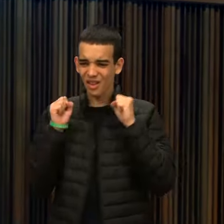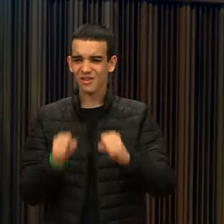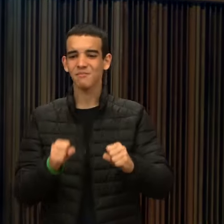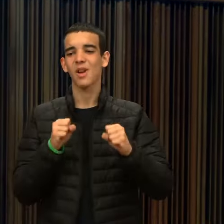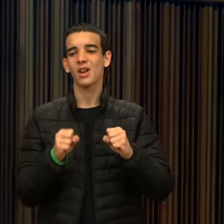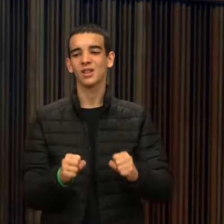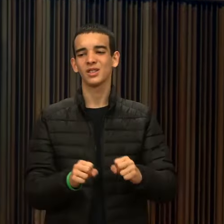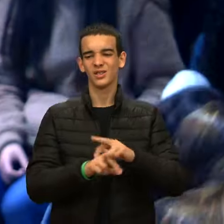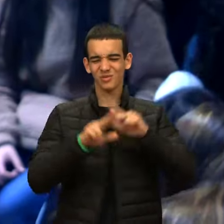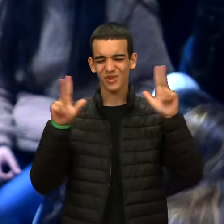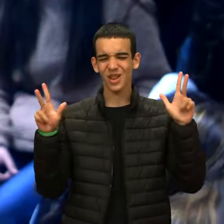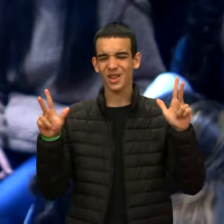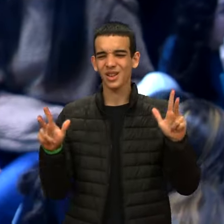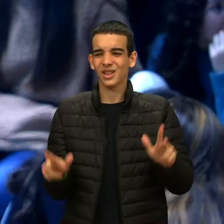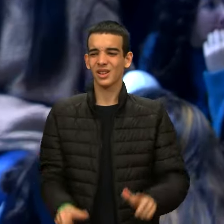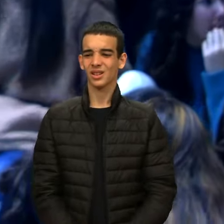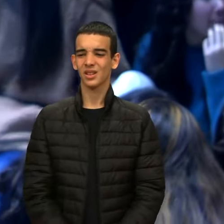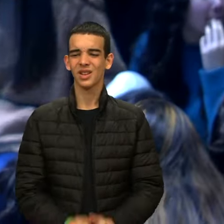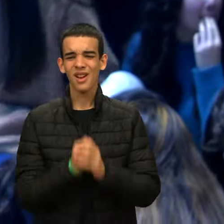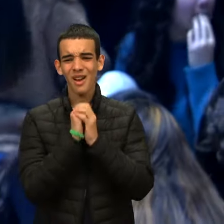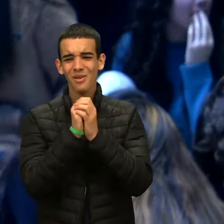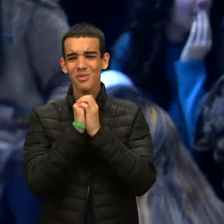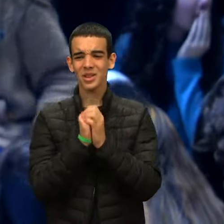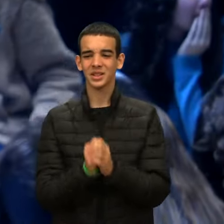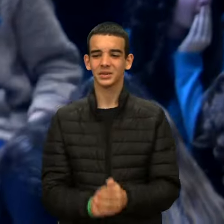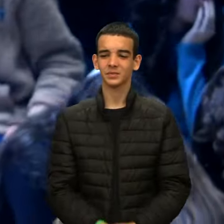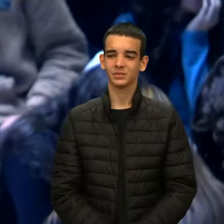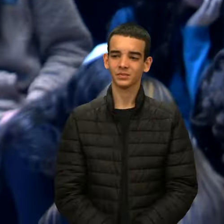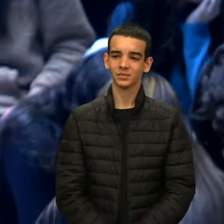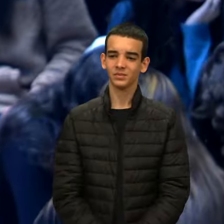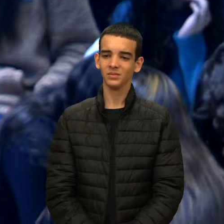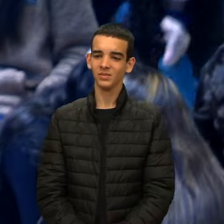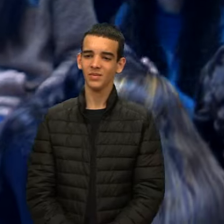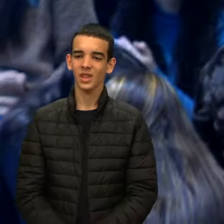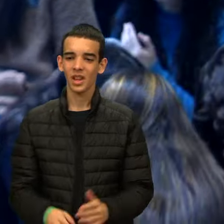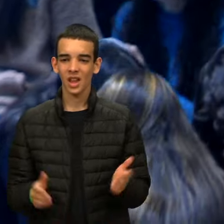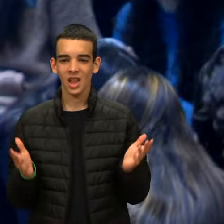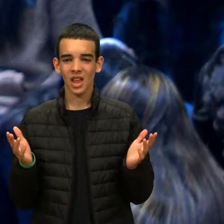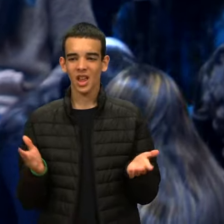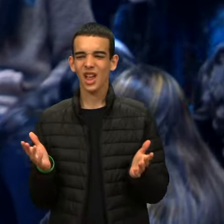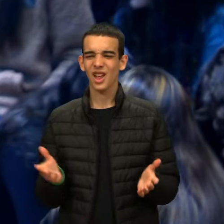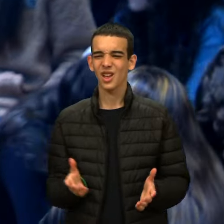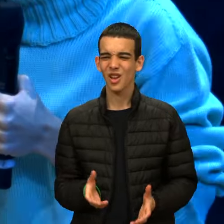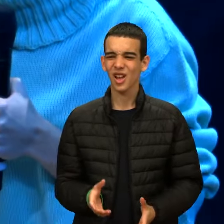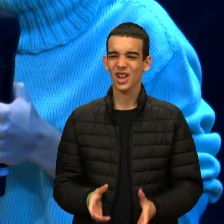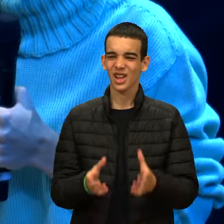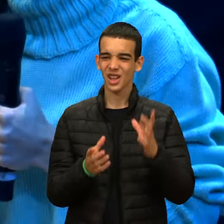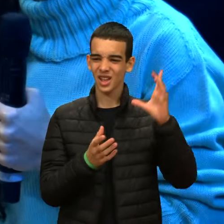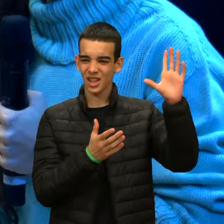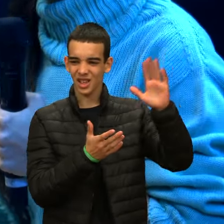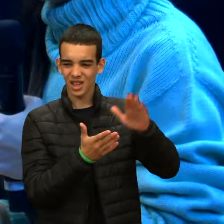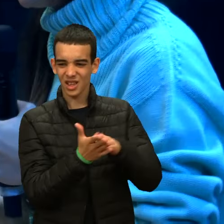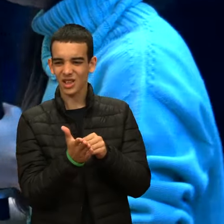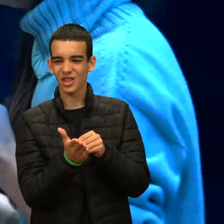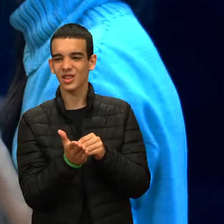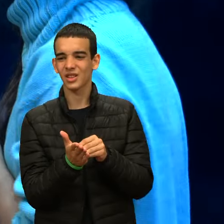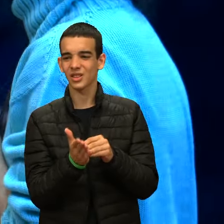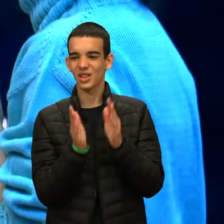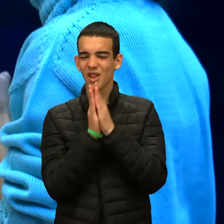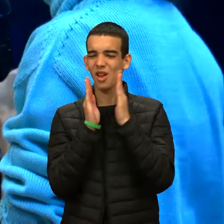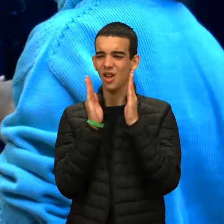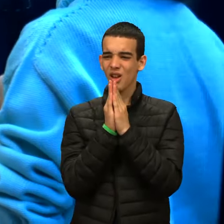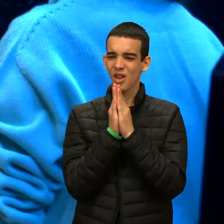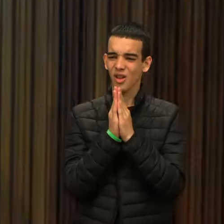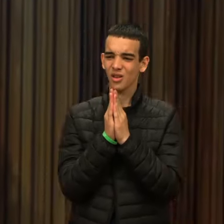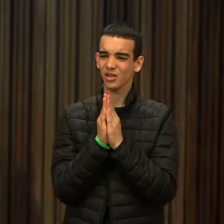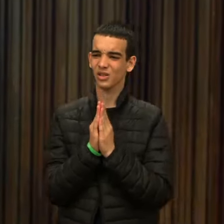Amém. Agora eu queria pedir para que você repetisse essas palavras. Feche os seus olhos e repete